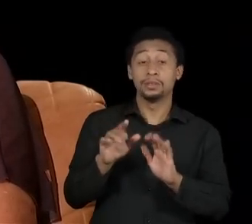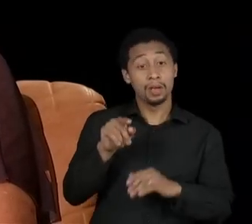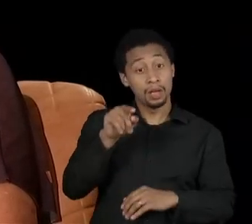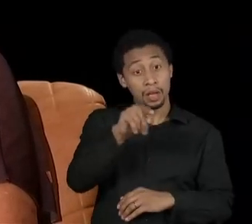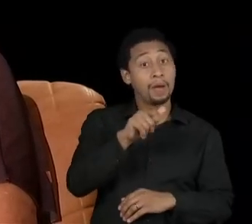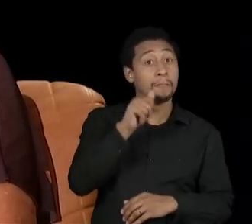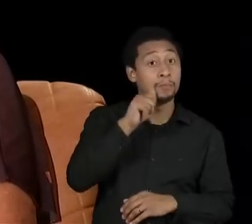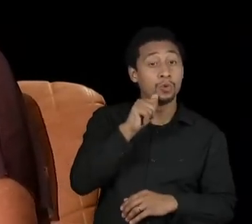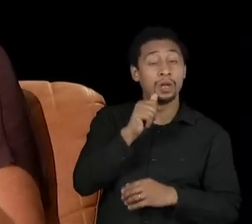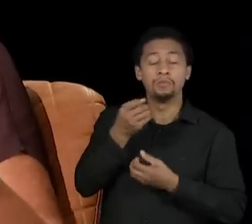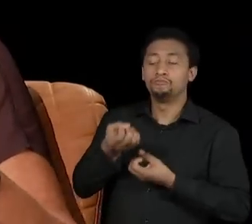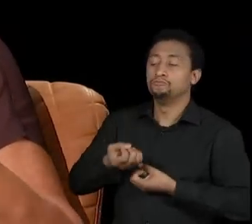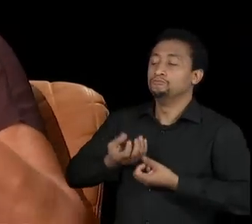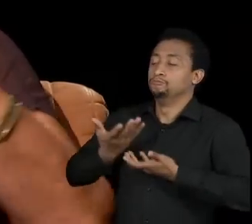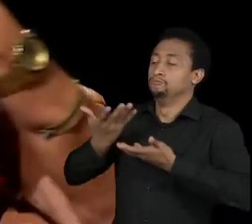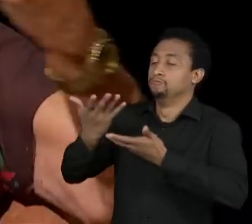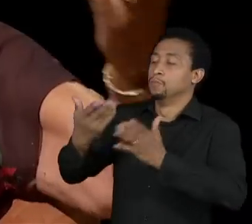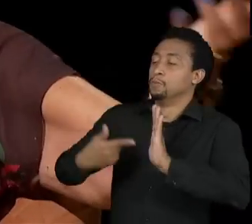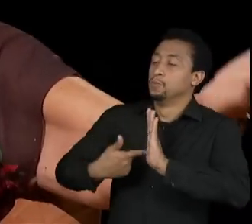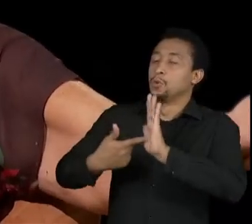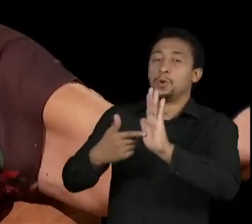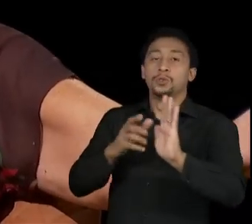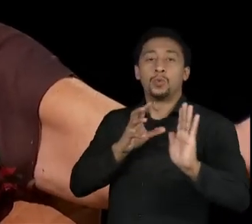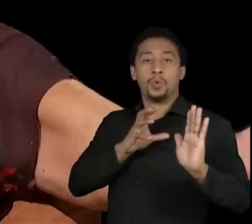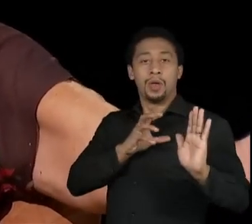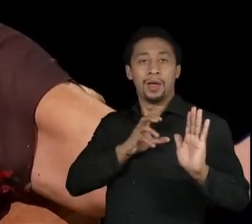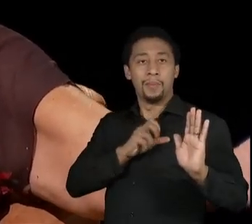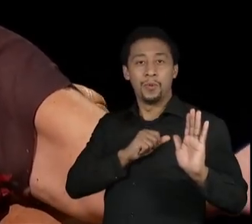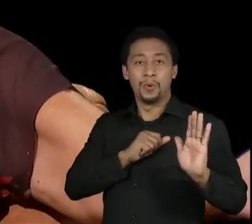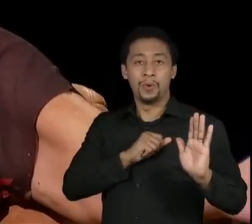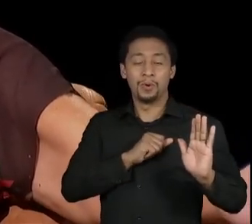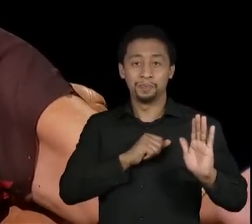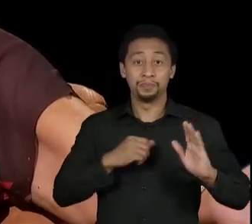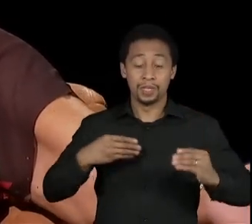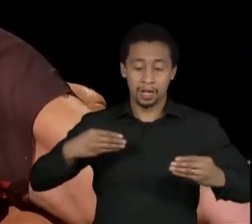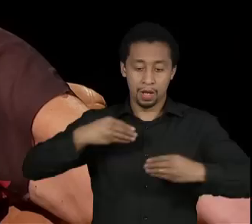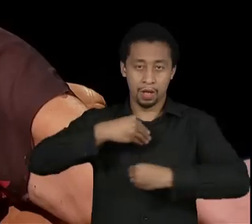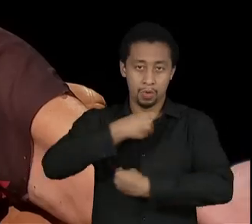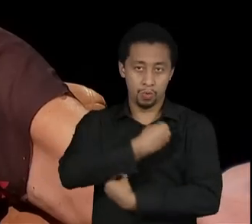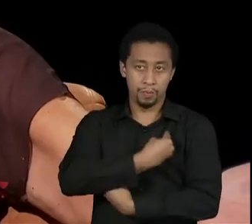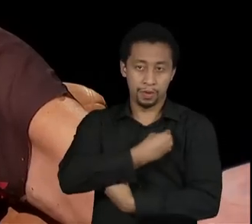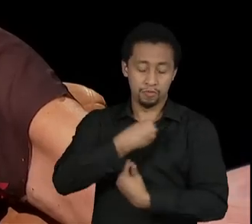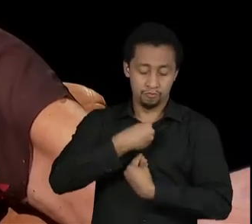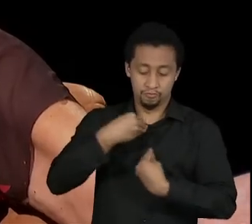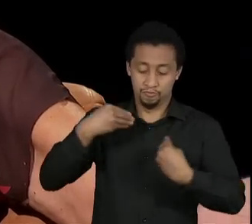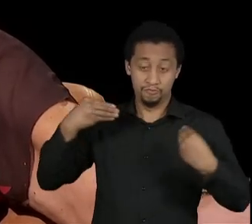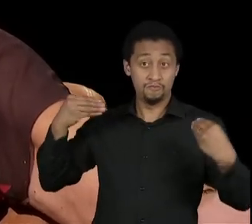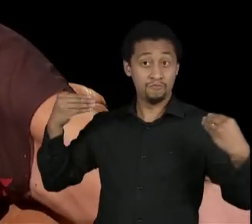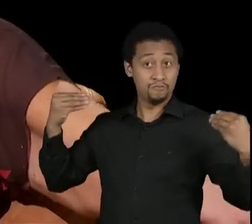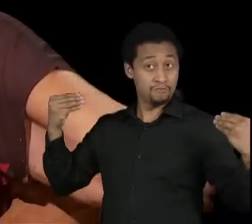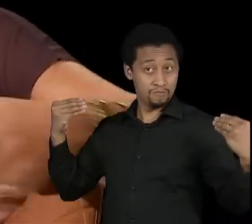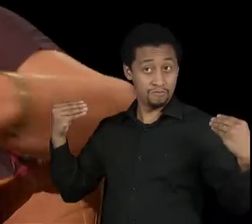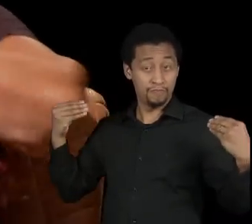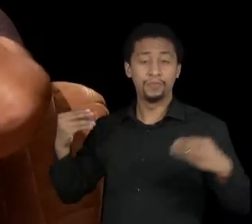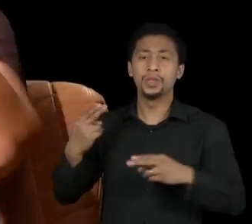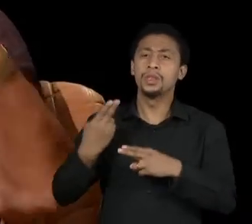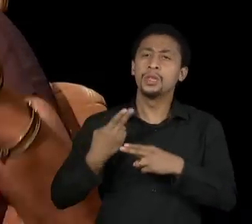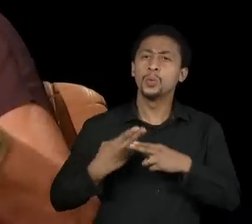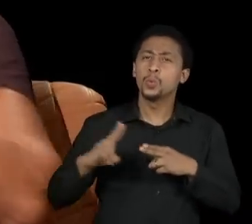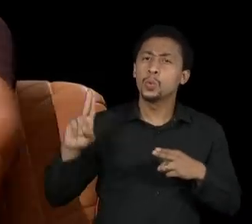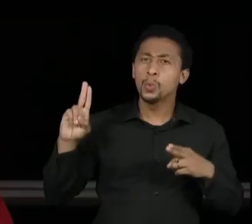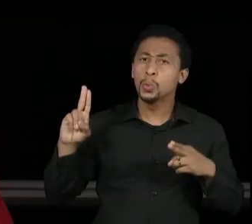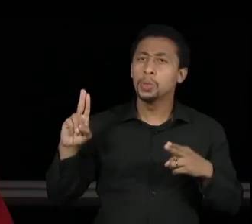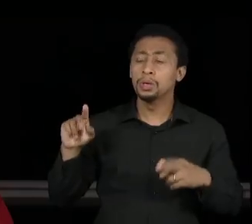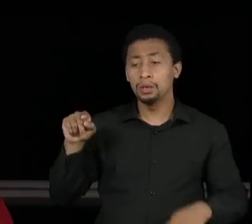o amor para ele, ela abre aquele kimono e ela está nua. E o Zé falou, ok, tudo